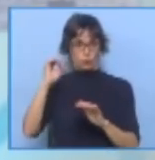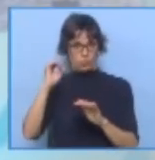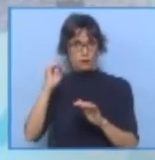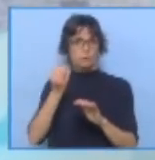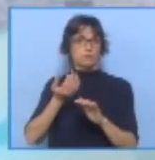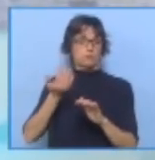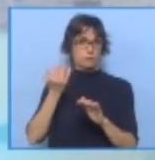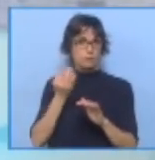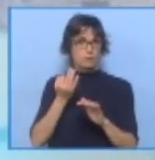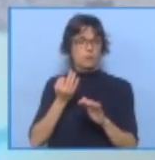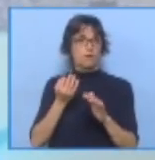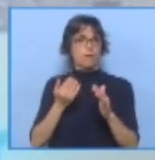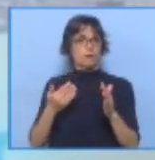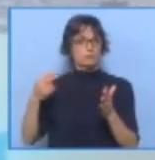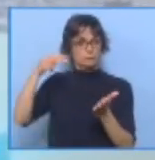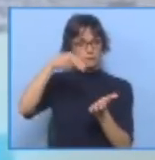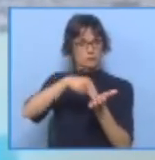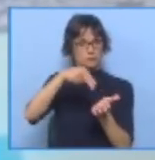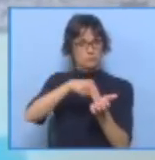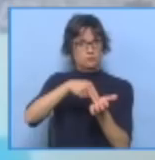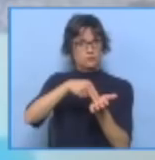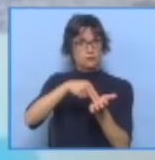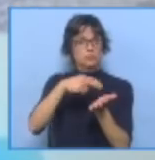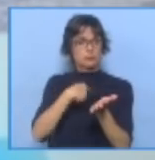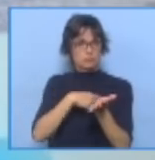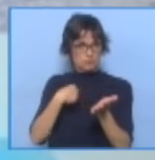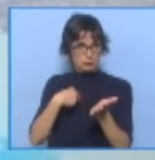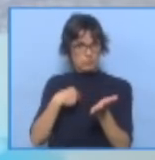católica nos santuários